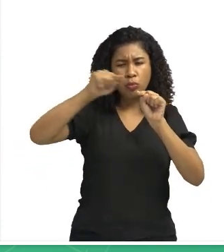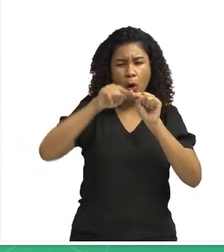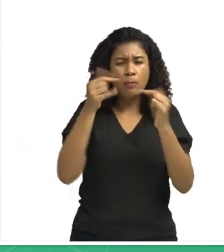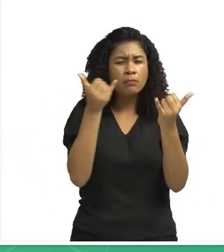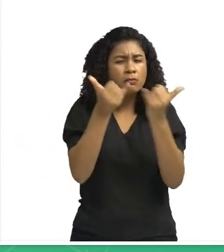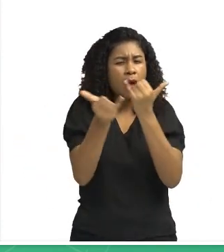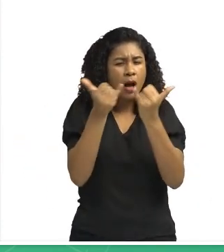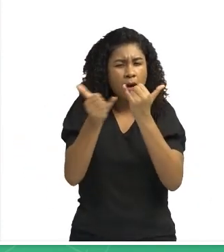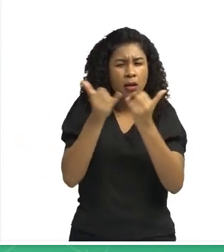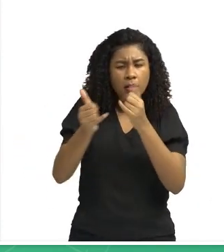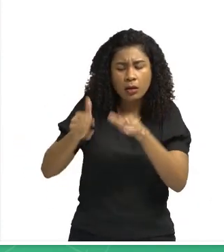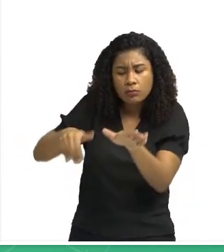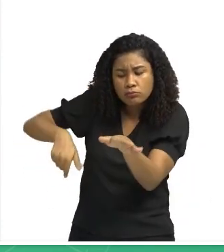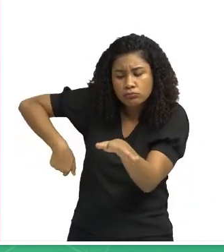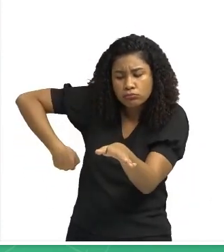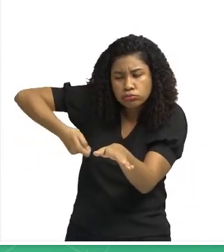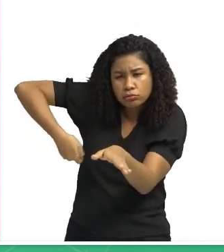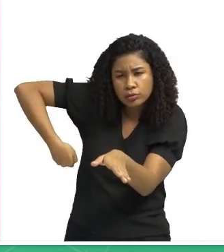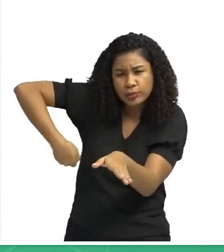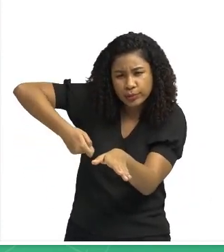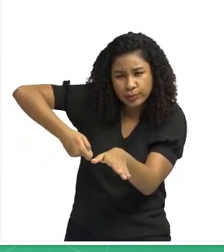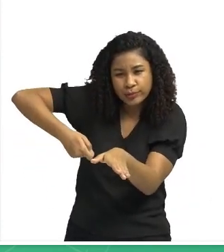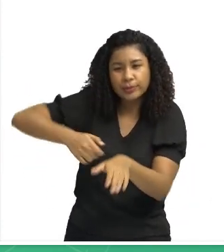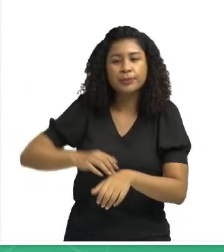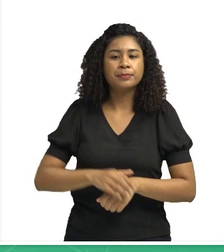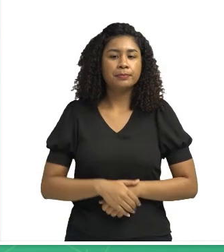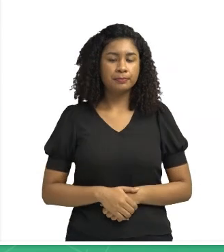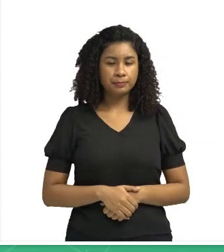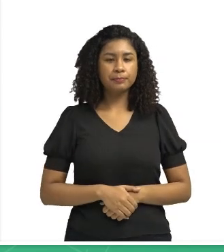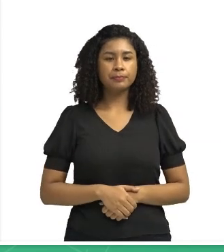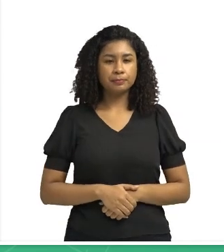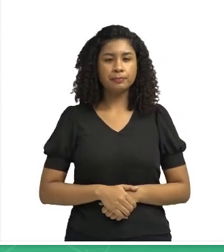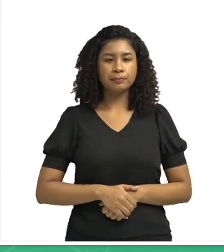que o modelo de Dalton